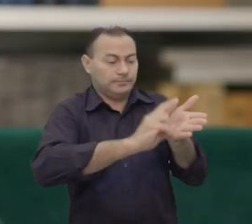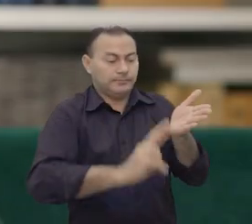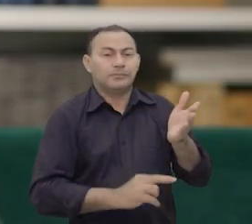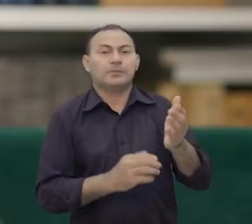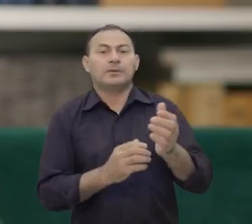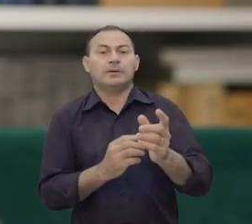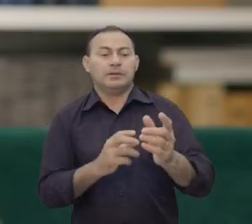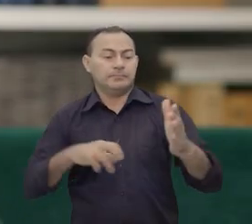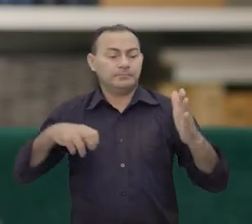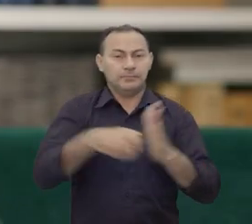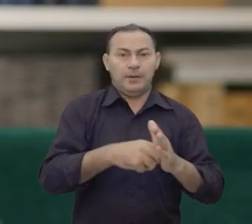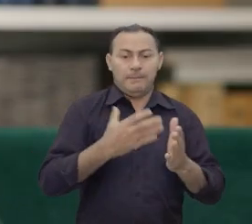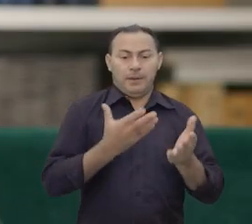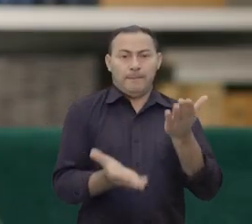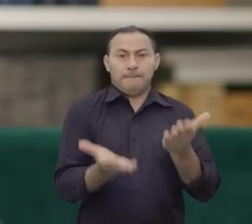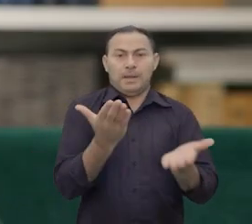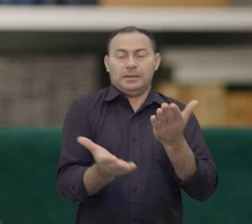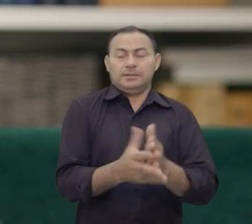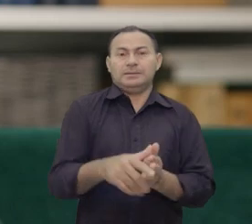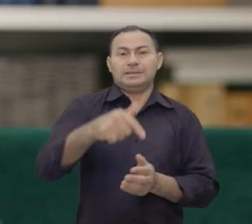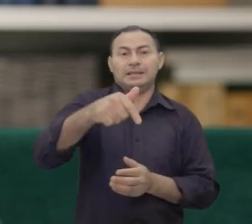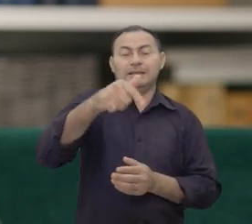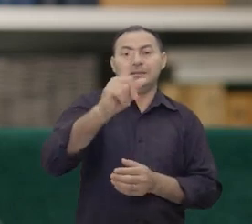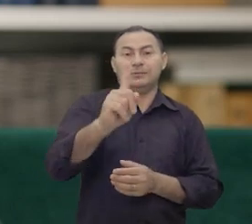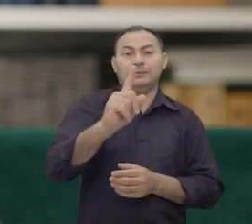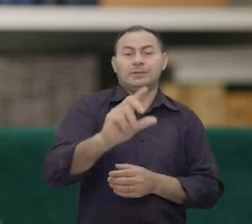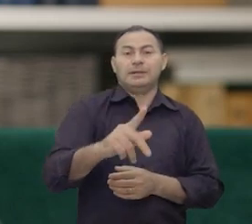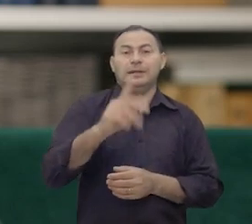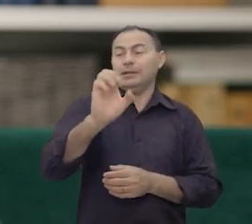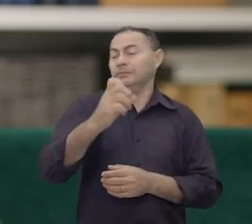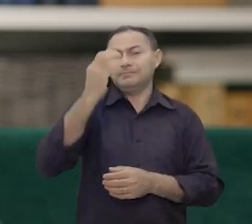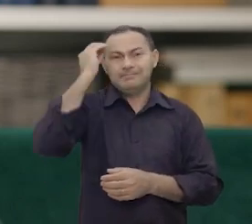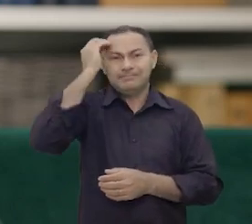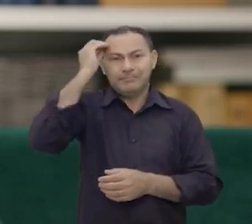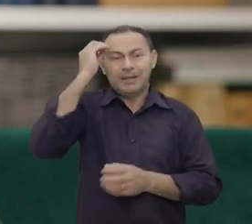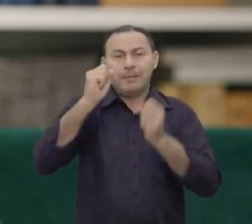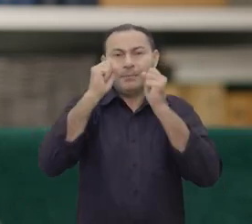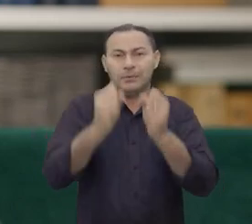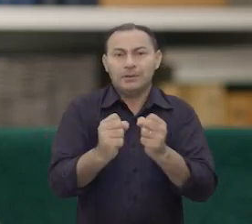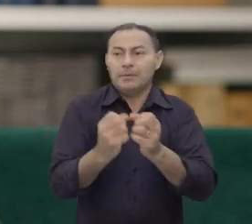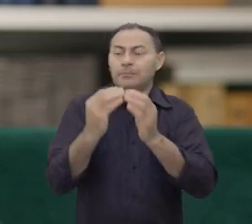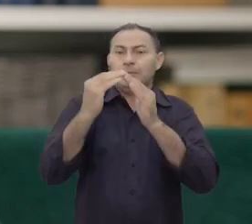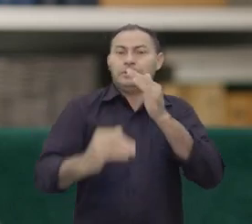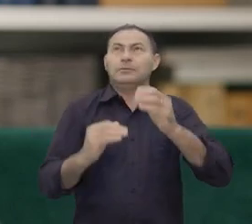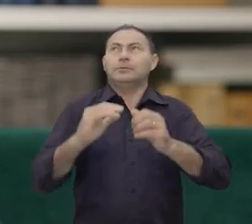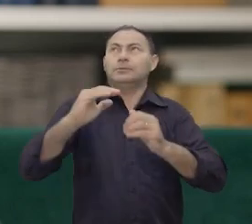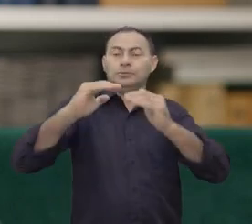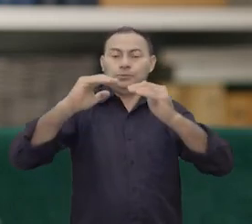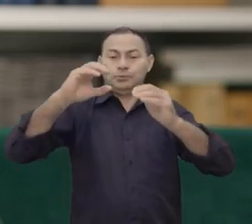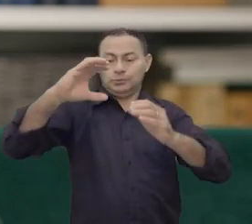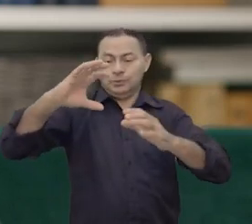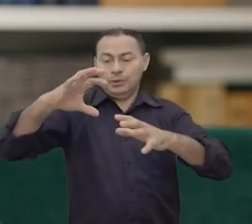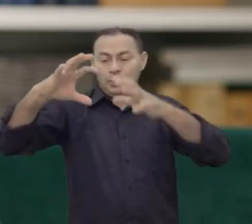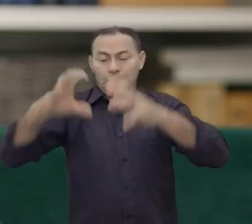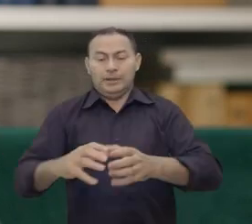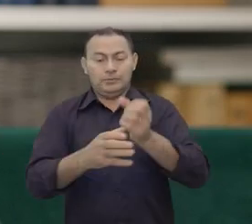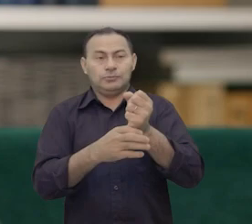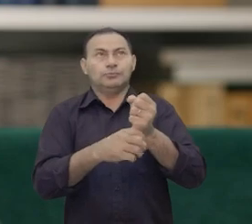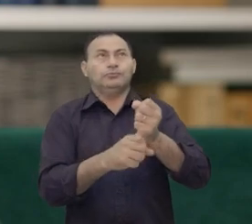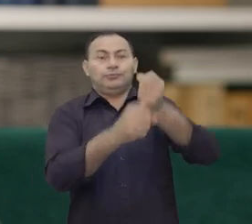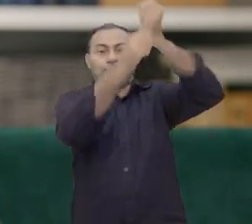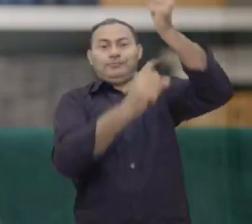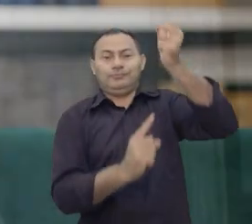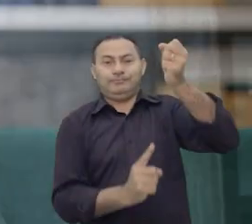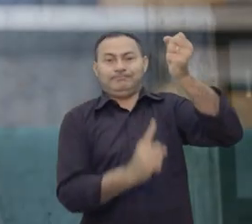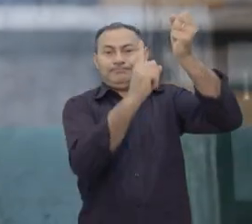do relatório do acidente, meu peso era de 71 quilos. Eu não imaginei que eu pudesse ser puxado para cima tão